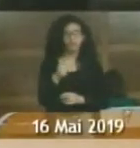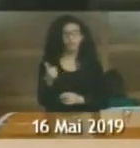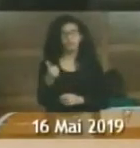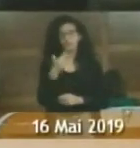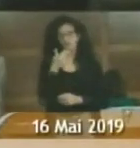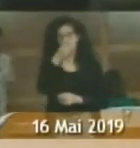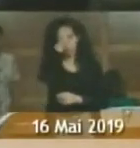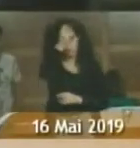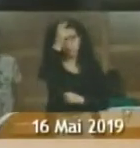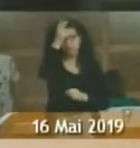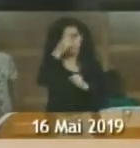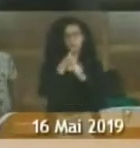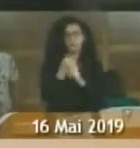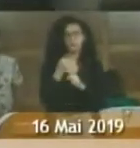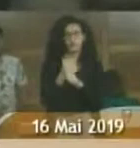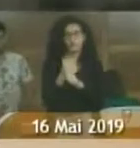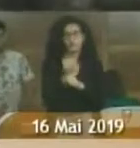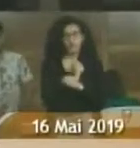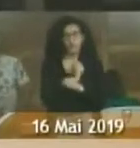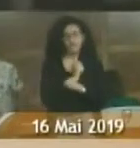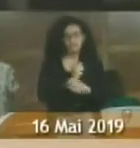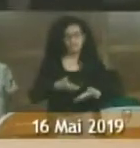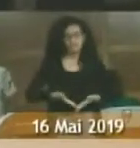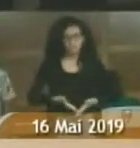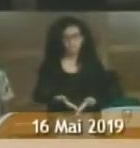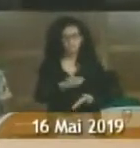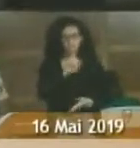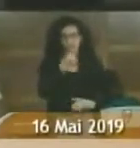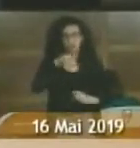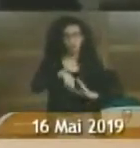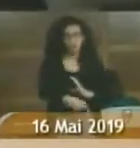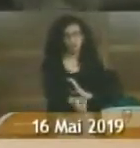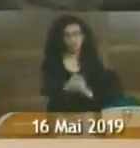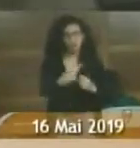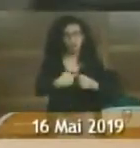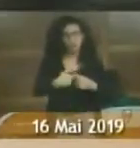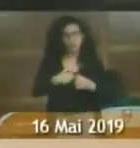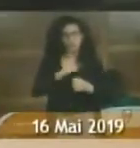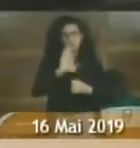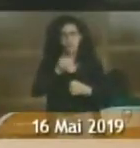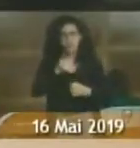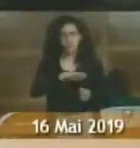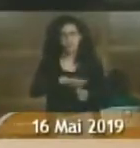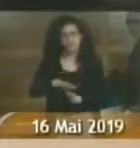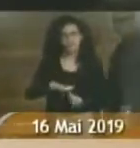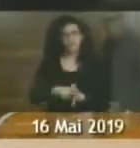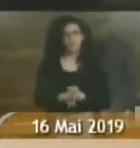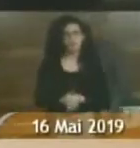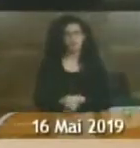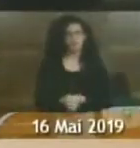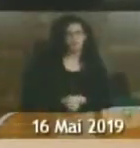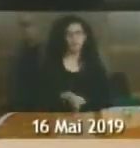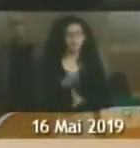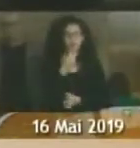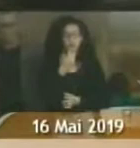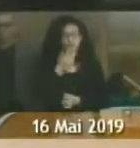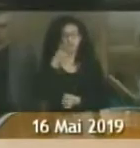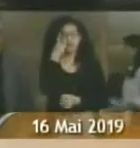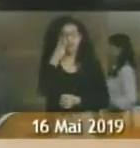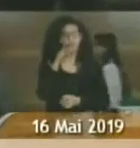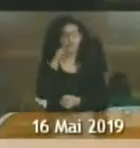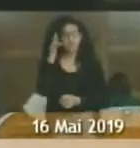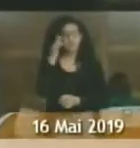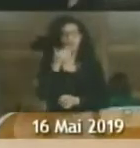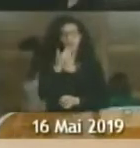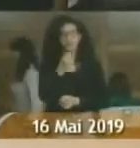prefeito municipal a construção de rede de saneamento e tratamento de esgoto na rua Jardim Botânico, bairro Banqueta. Indicações do vereador Flavinho